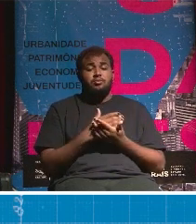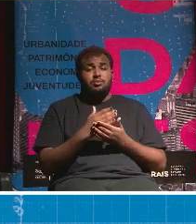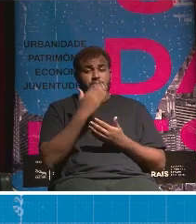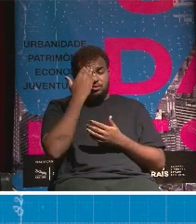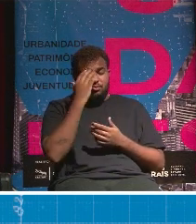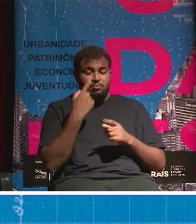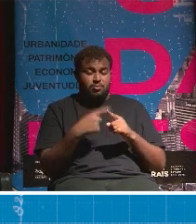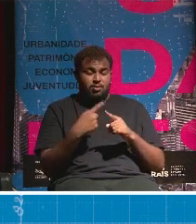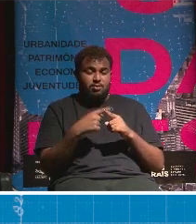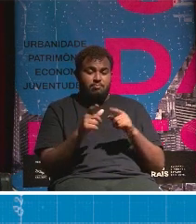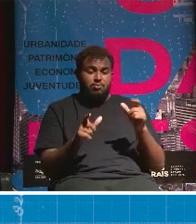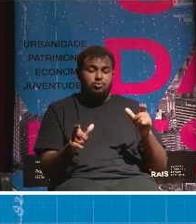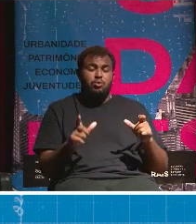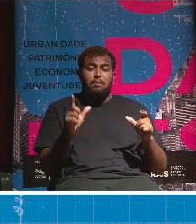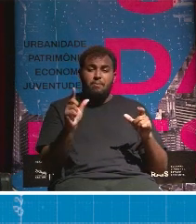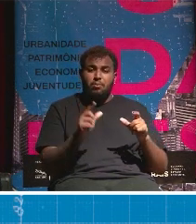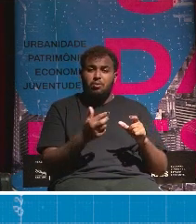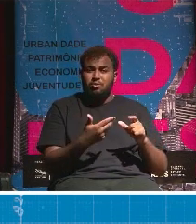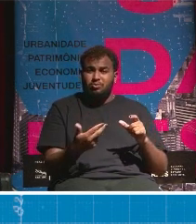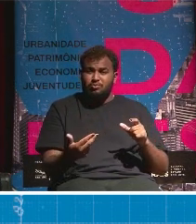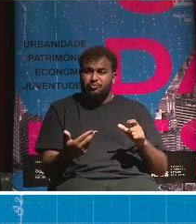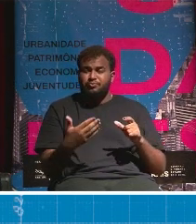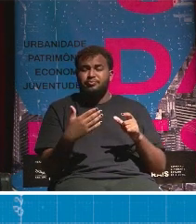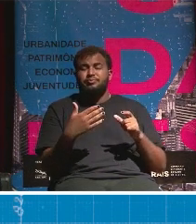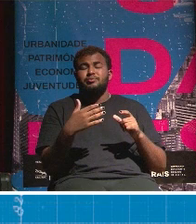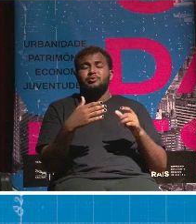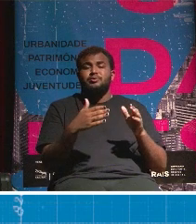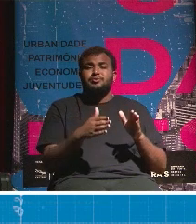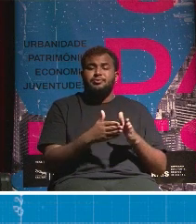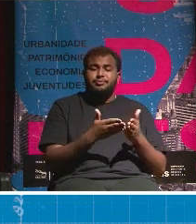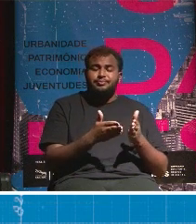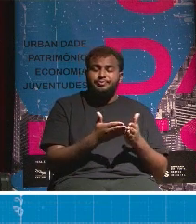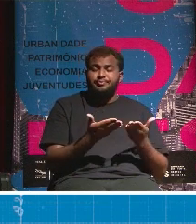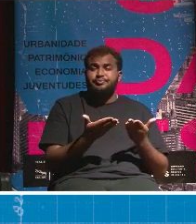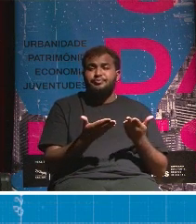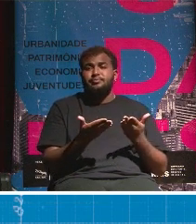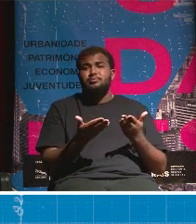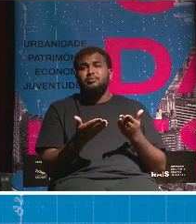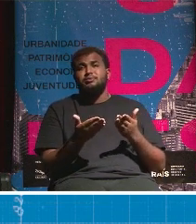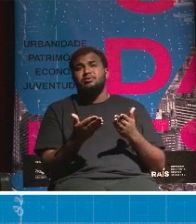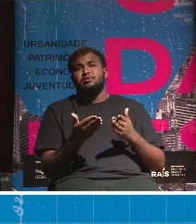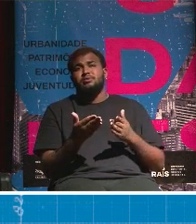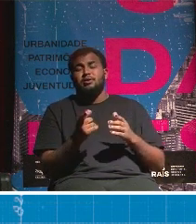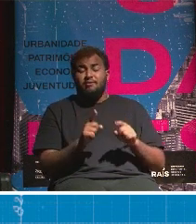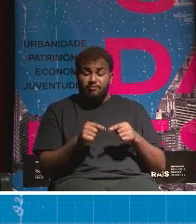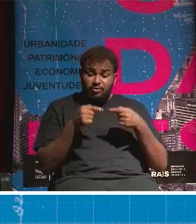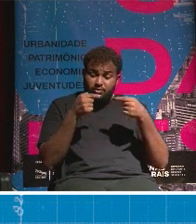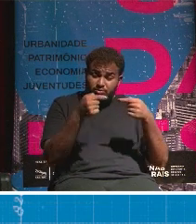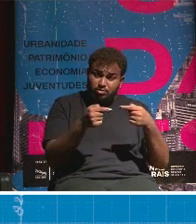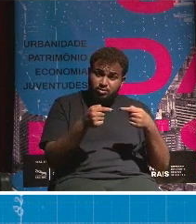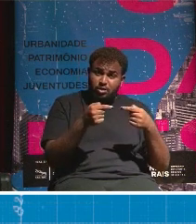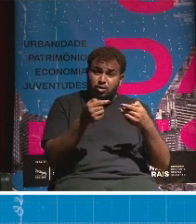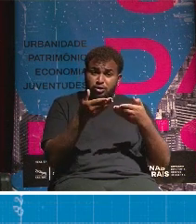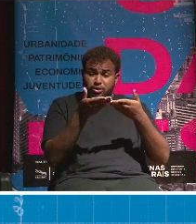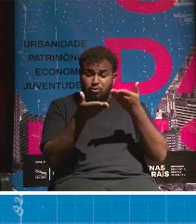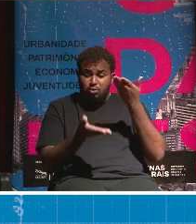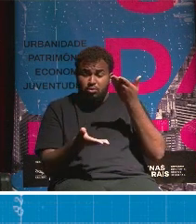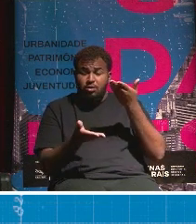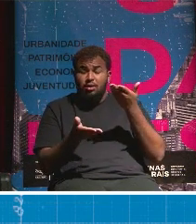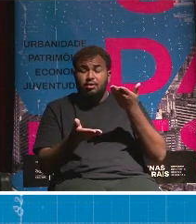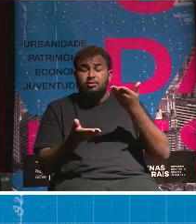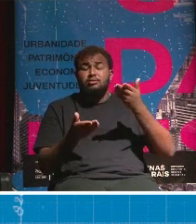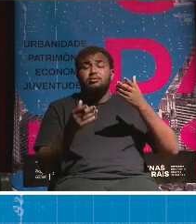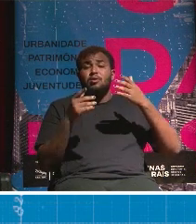com pouco recurso, em vulnerabilidade social, enfrentando desigualdades e precariedades, conseguem fazer